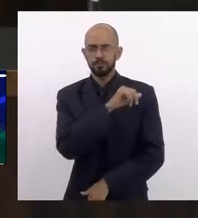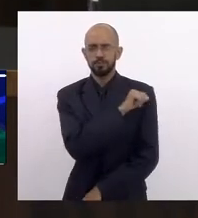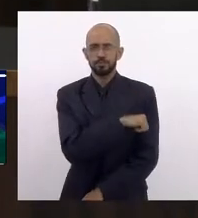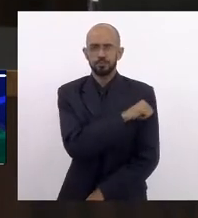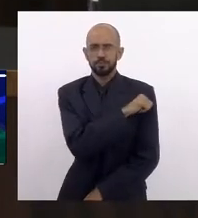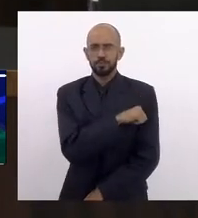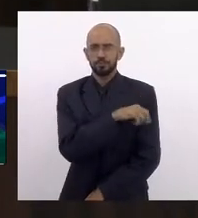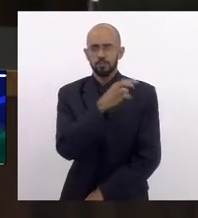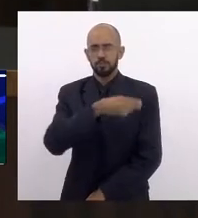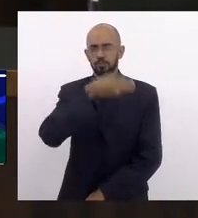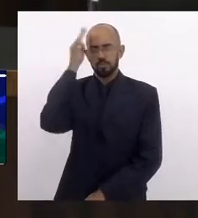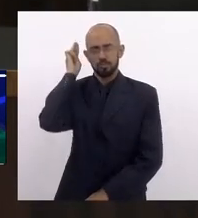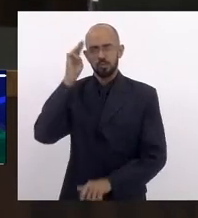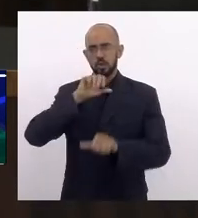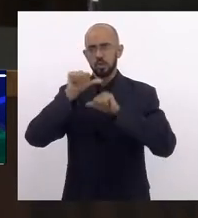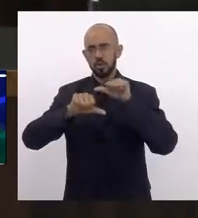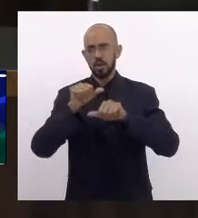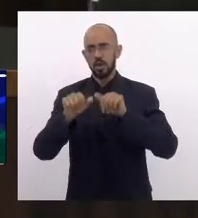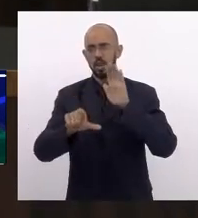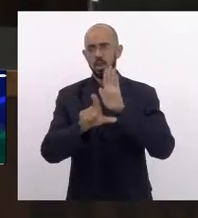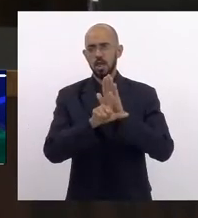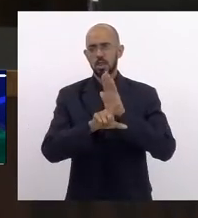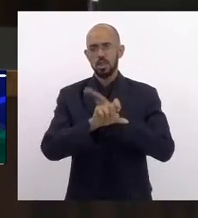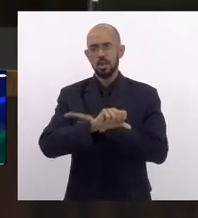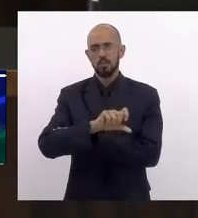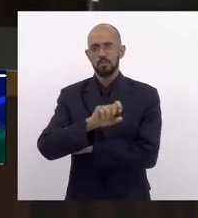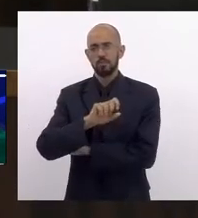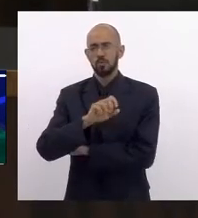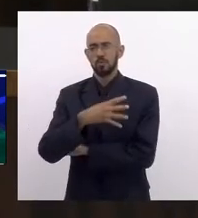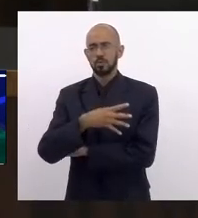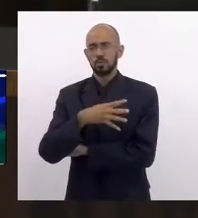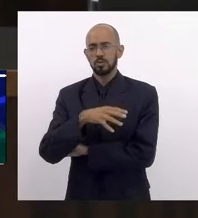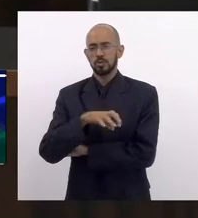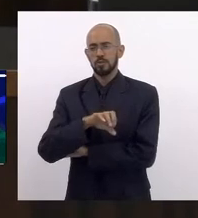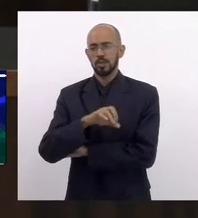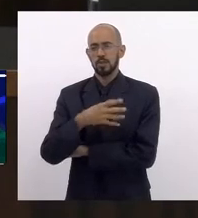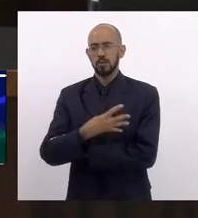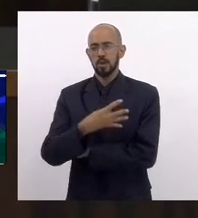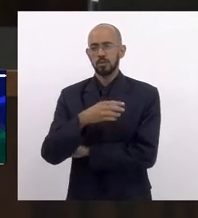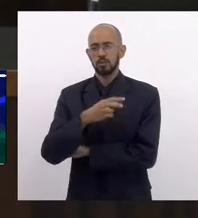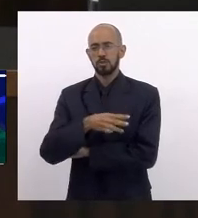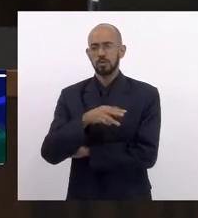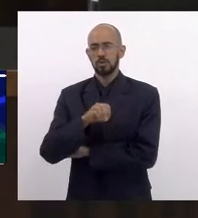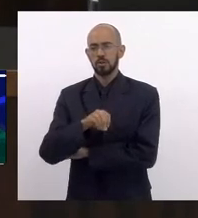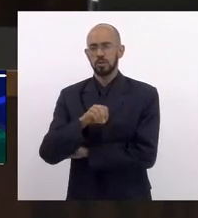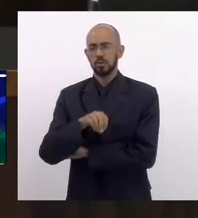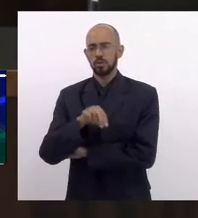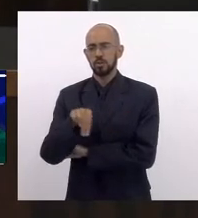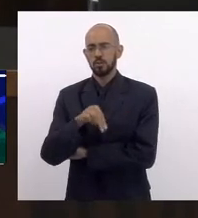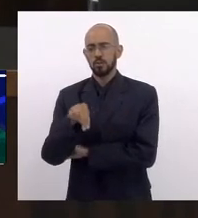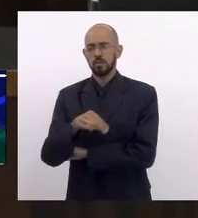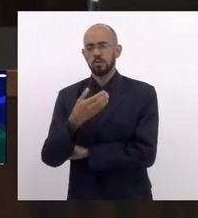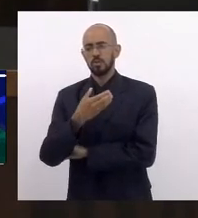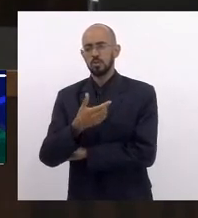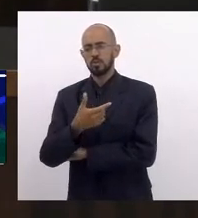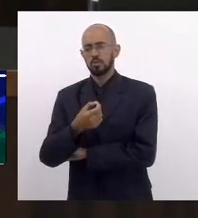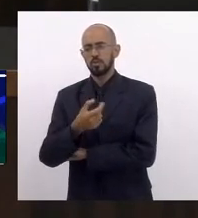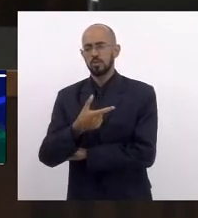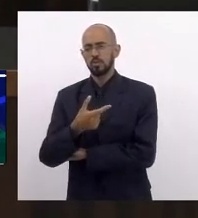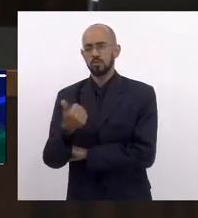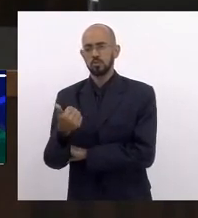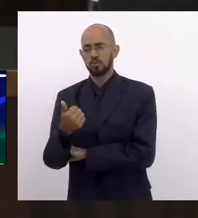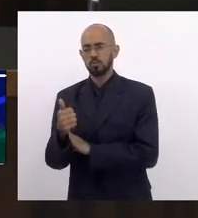Márcio Pacheco, que altera a lei número 9.494, de 30 de novembro de 21, para acrescentar